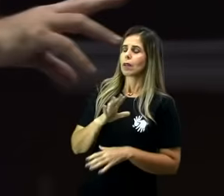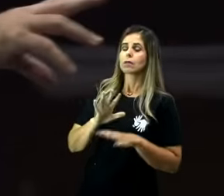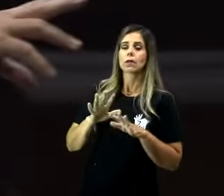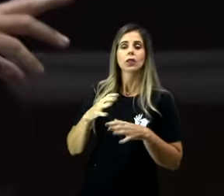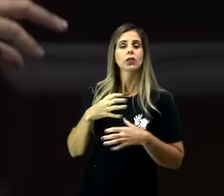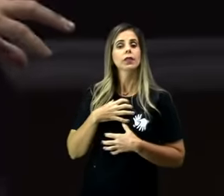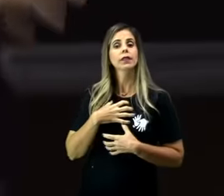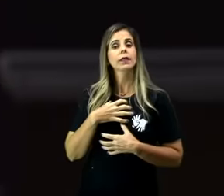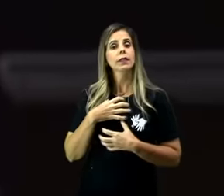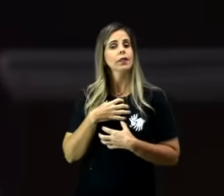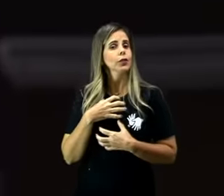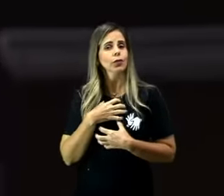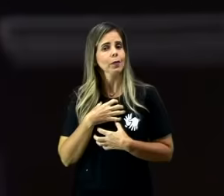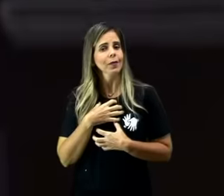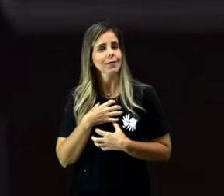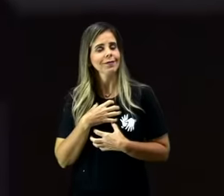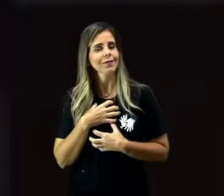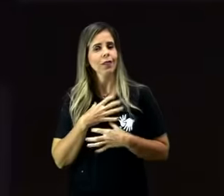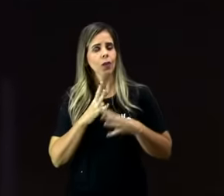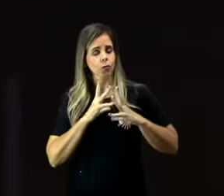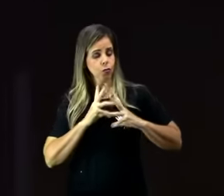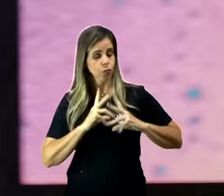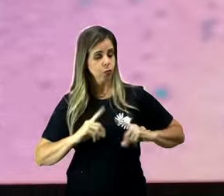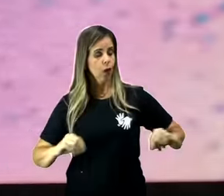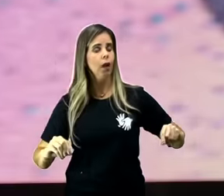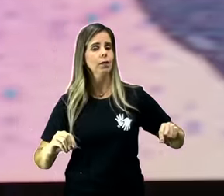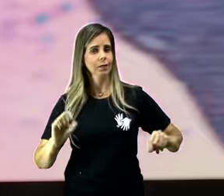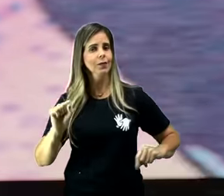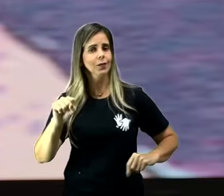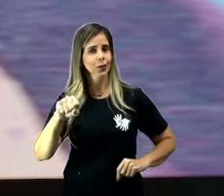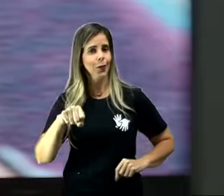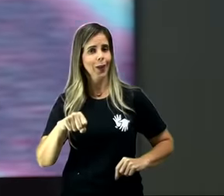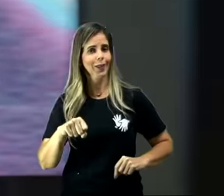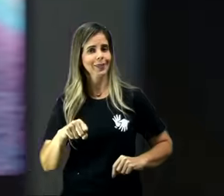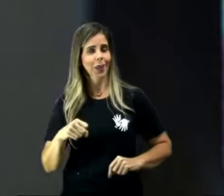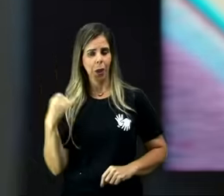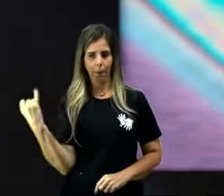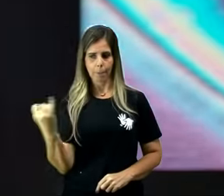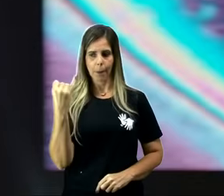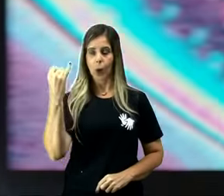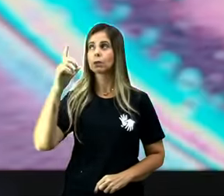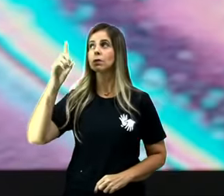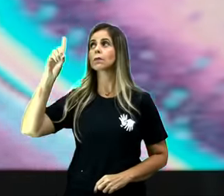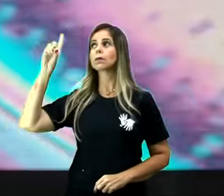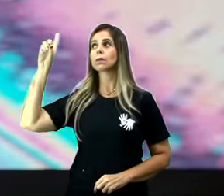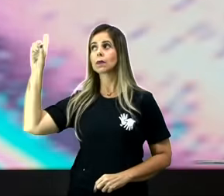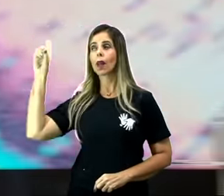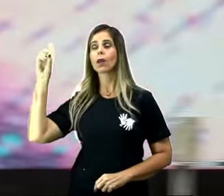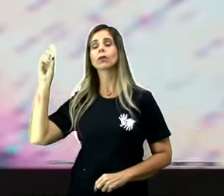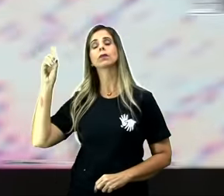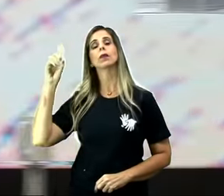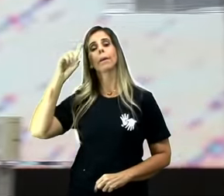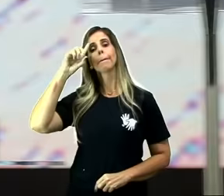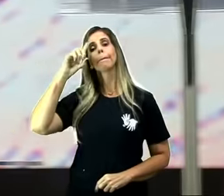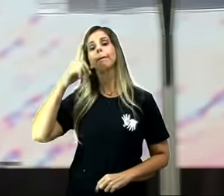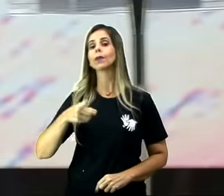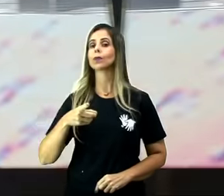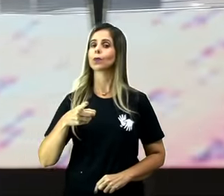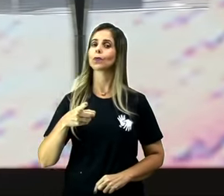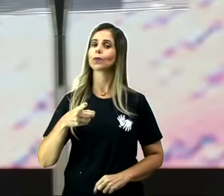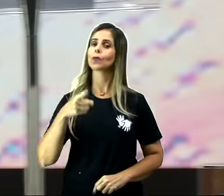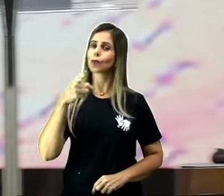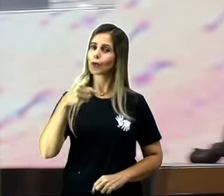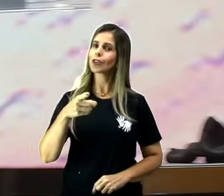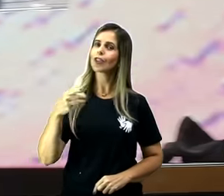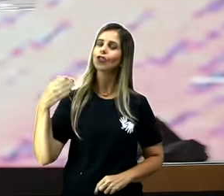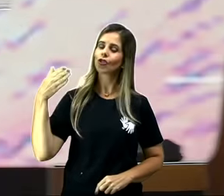O que importa é que Deus deu uma palavra E você vai chegar. Me ajuda a pregar em nome de Jesus. Levanta a